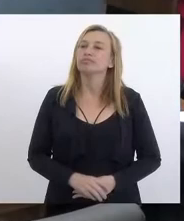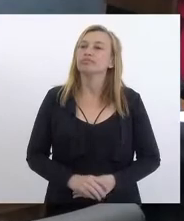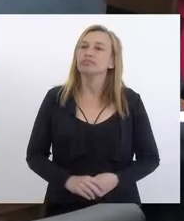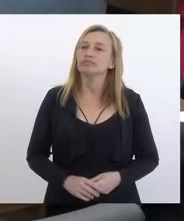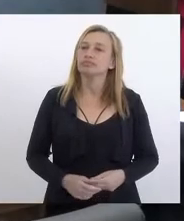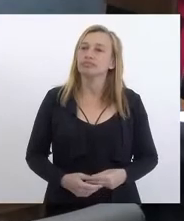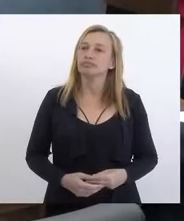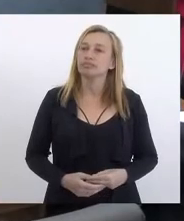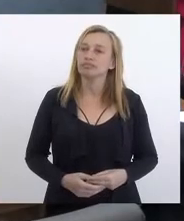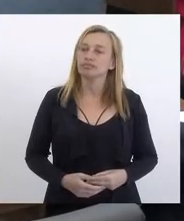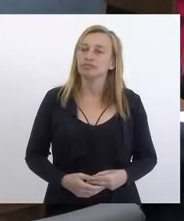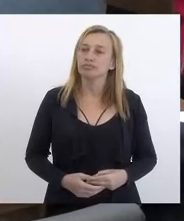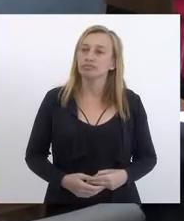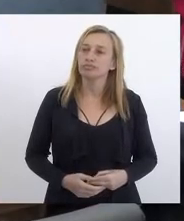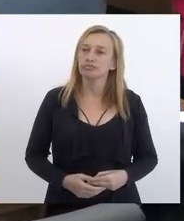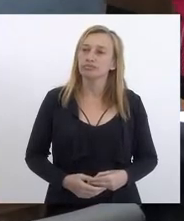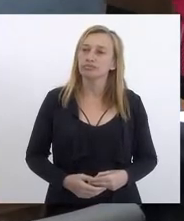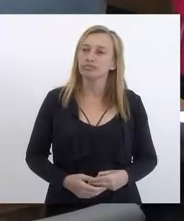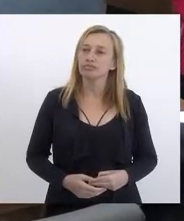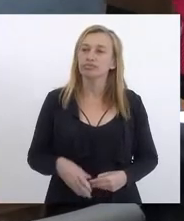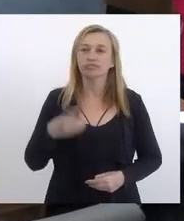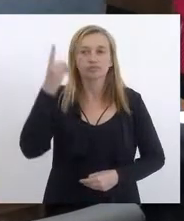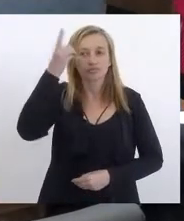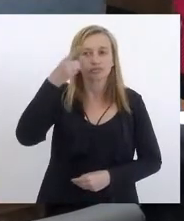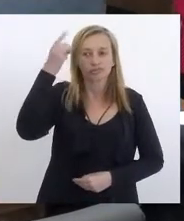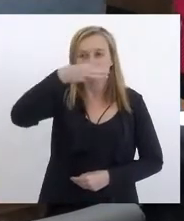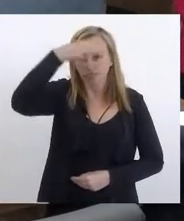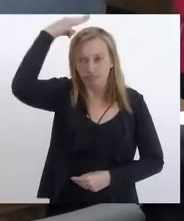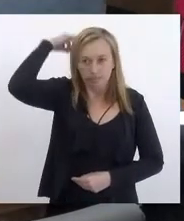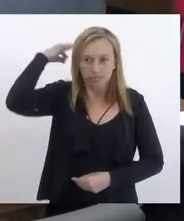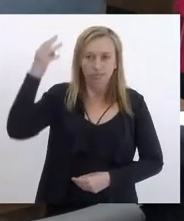Saiu do ponto. Deputado Márcio Pacheco.